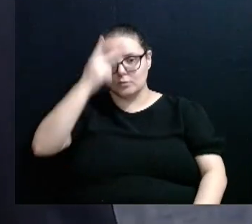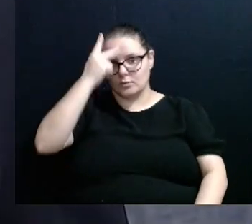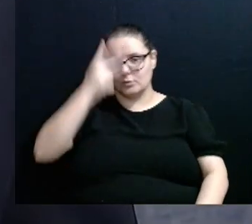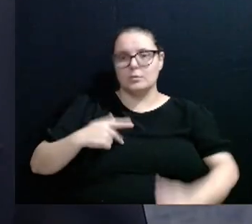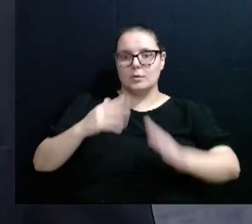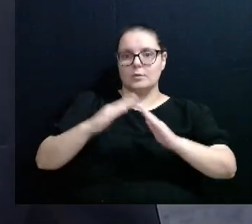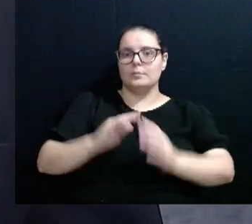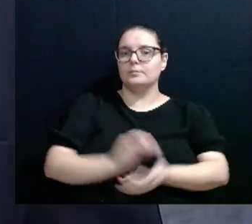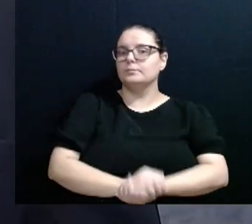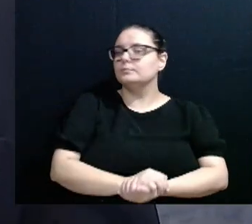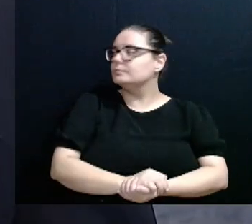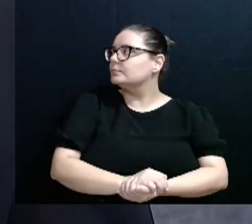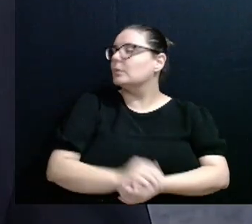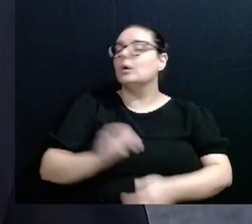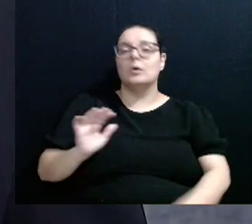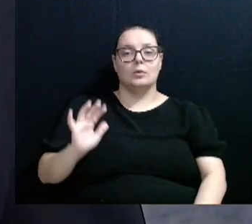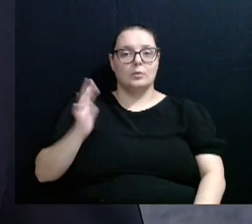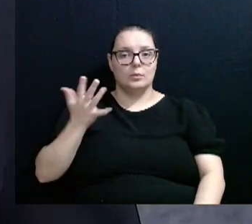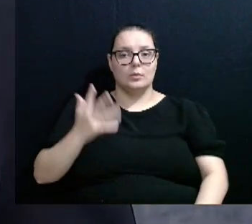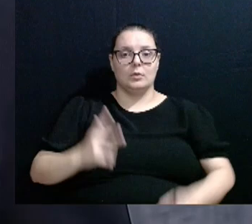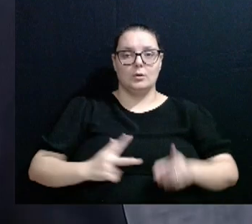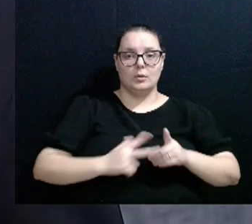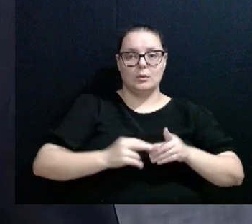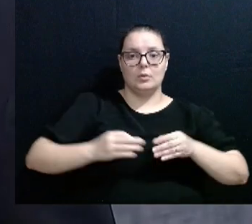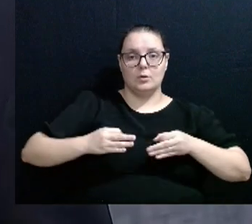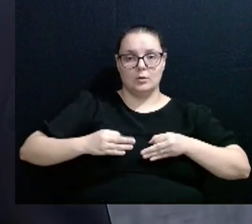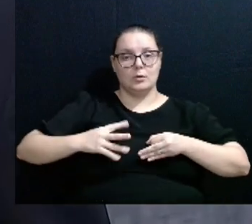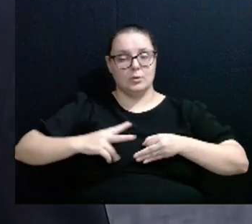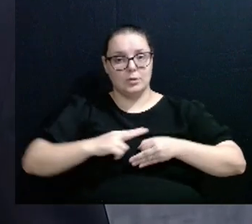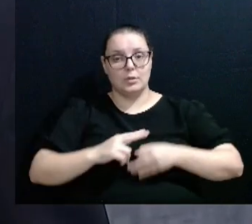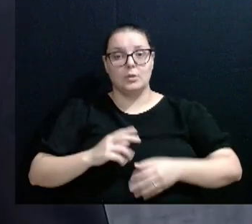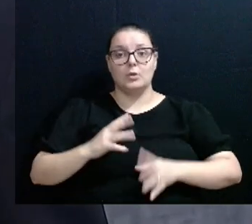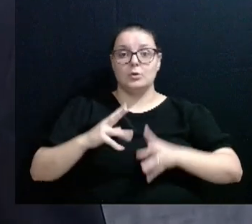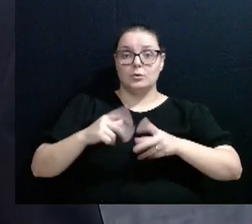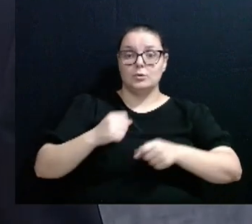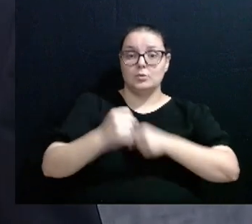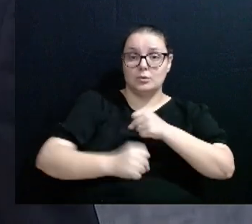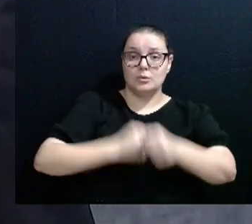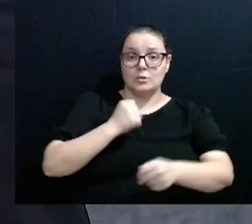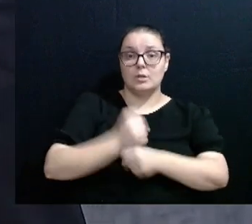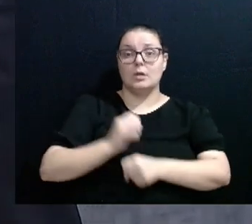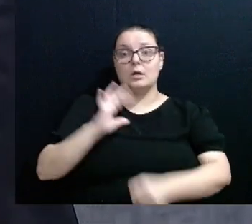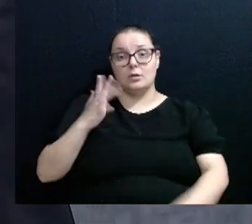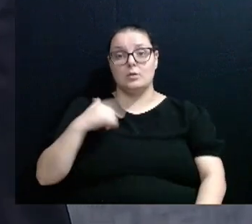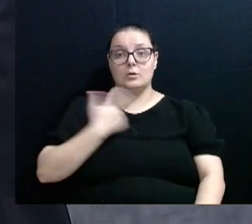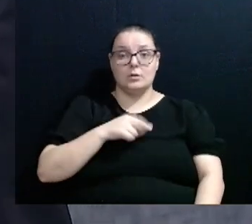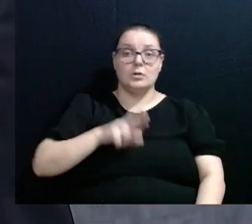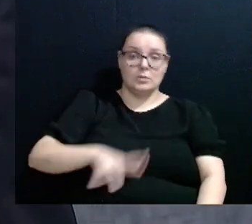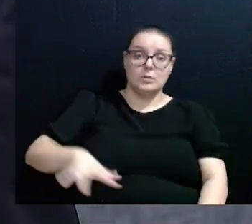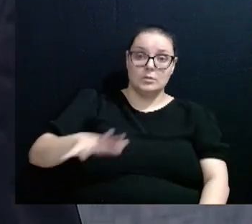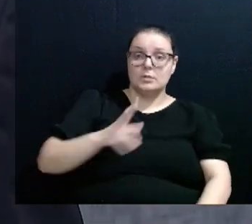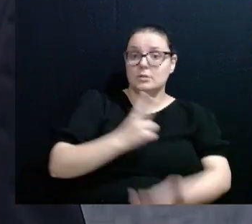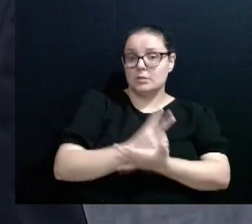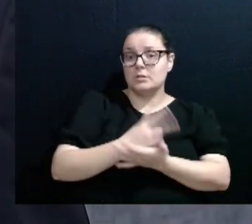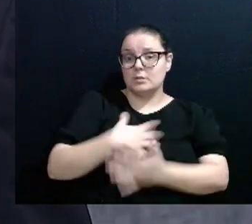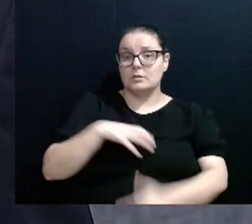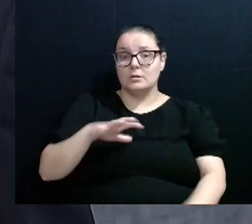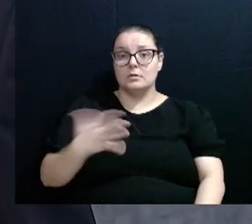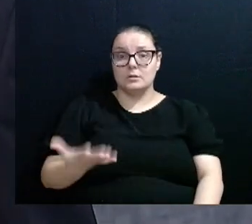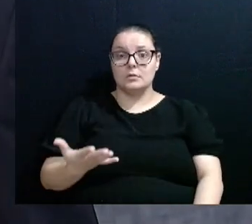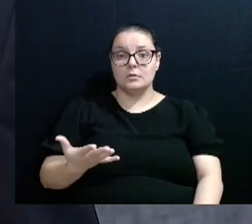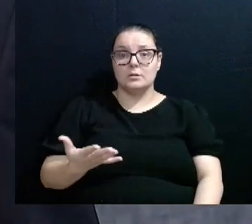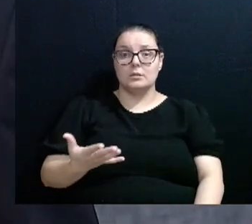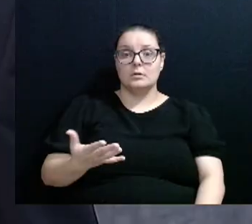que a castração todos os anos ocorre primeiro na nossa região, sempre foi isso. Então a premissa,